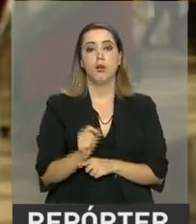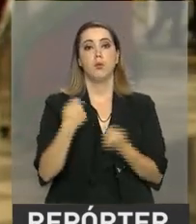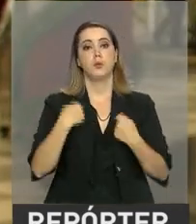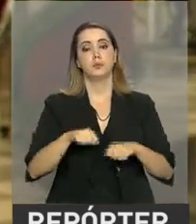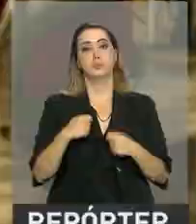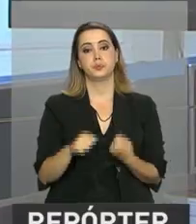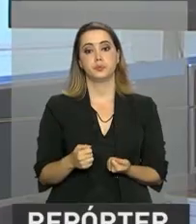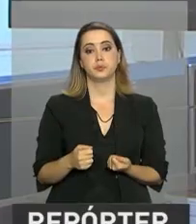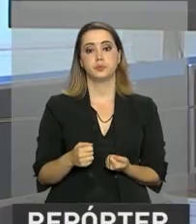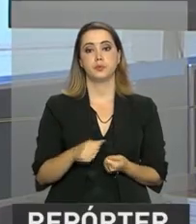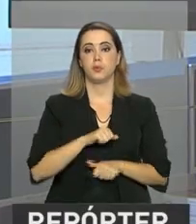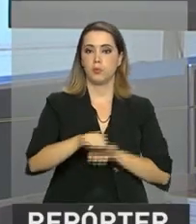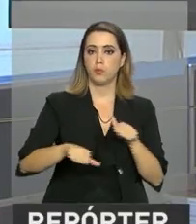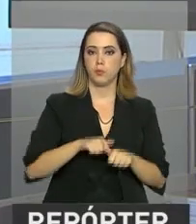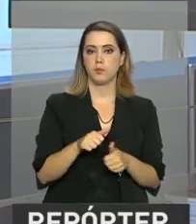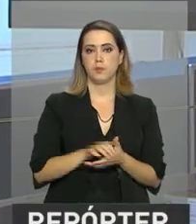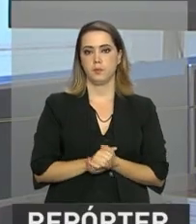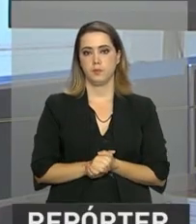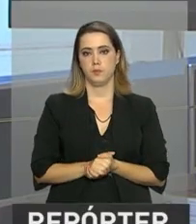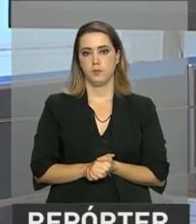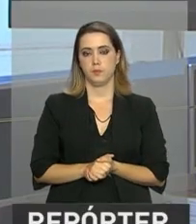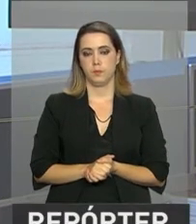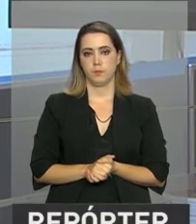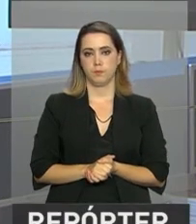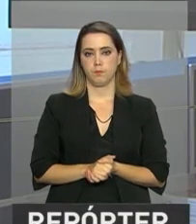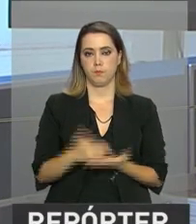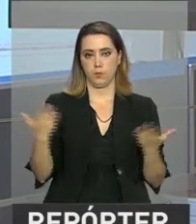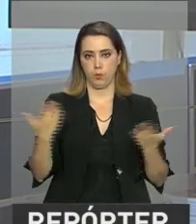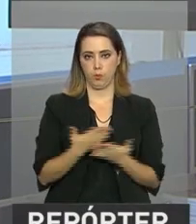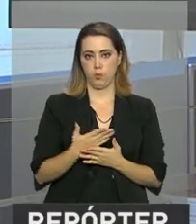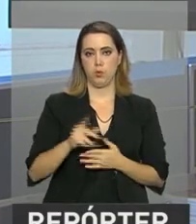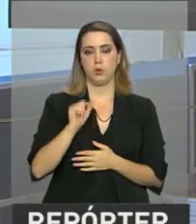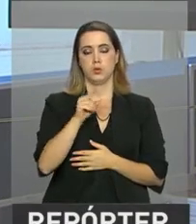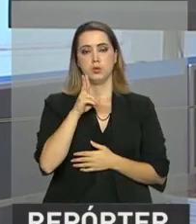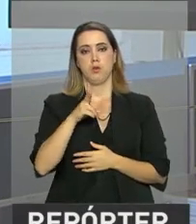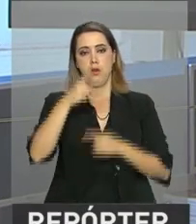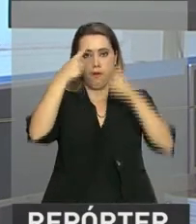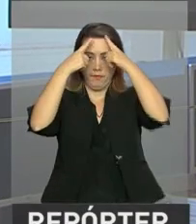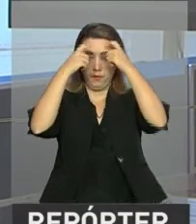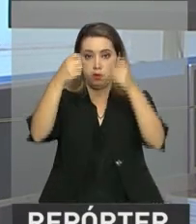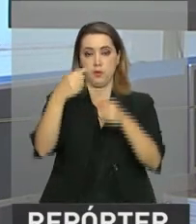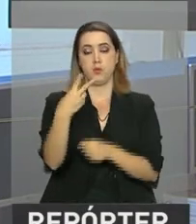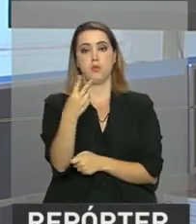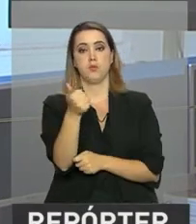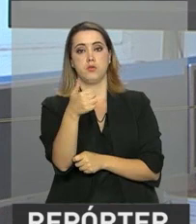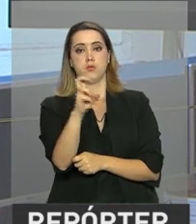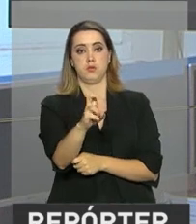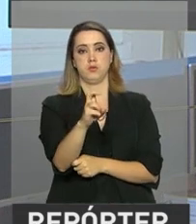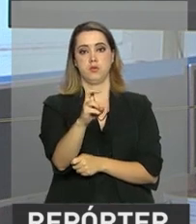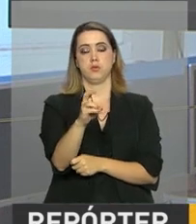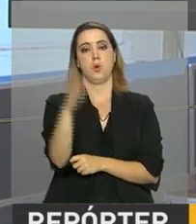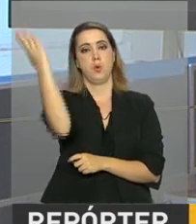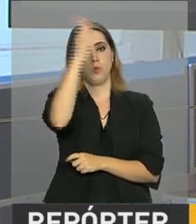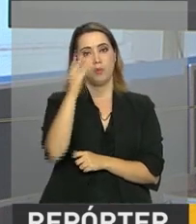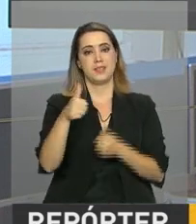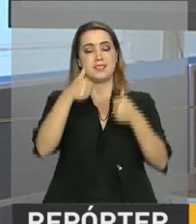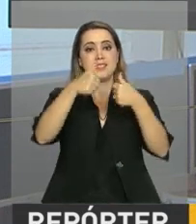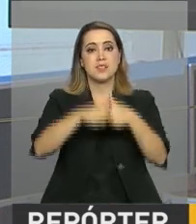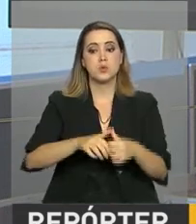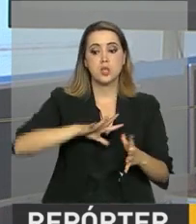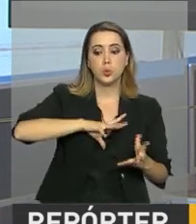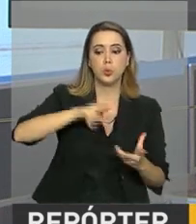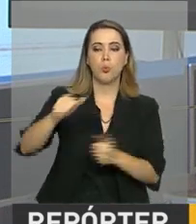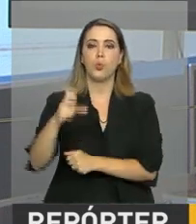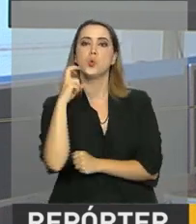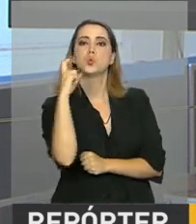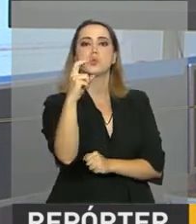mal limpa. Segundo o mapa da violência de 2015, o Brasil está na 5ª colocação mundial em